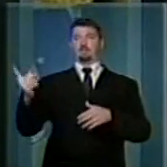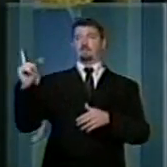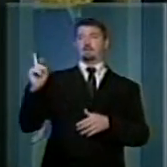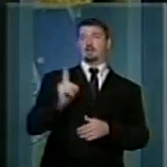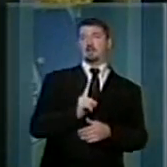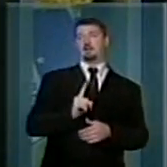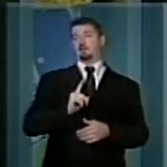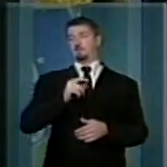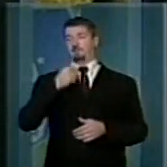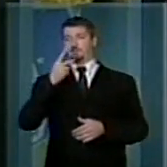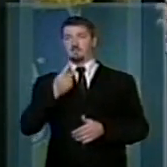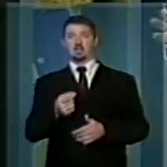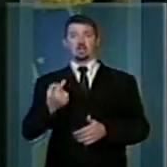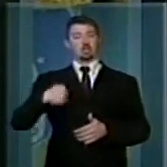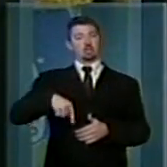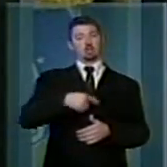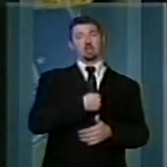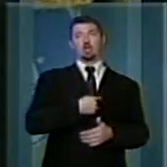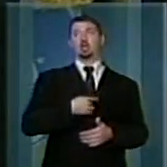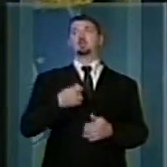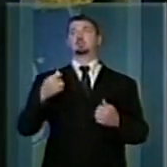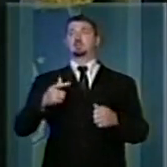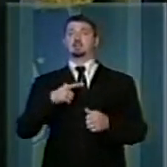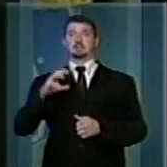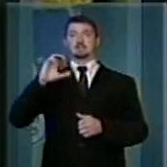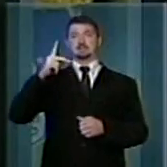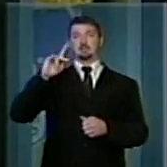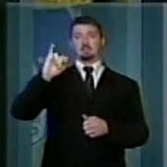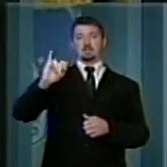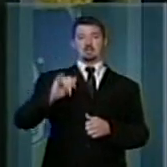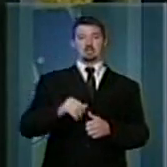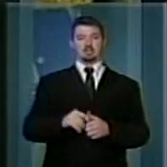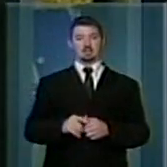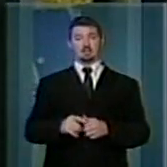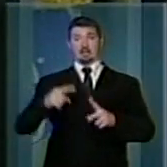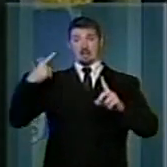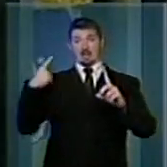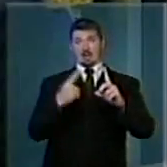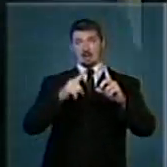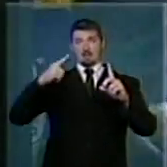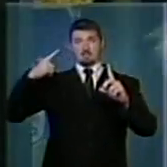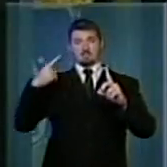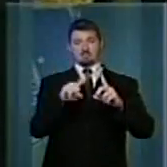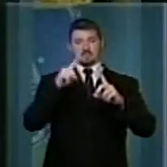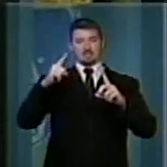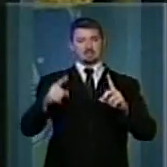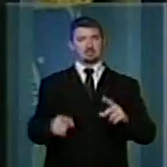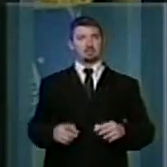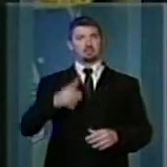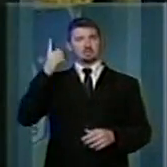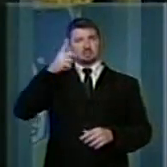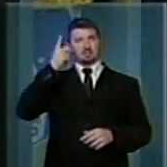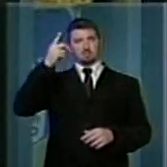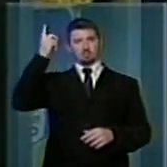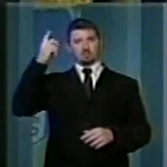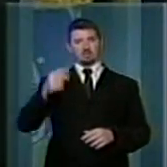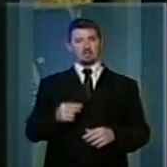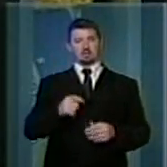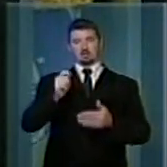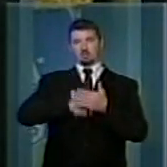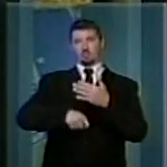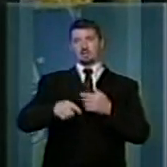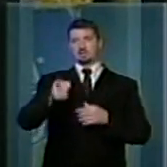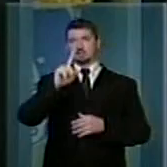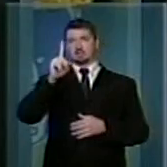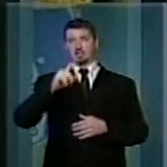a ideia de que nós tenhamos que ter uma CPI, ameaçando os deputados que não assinarem